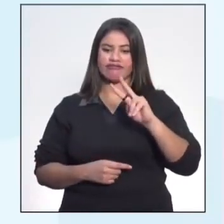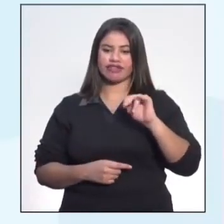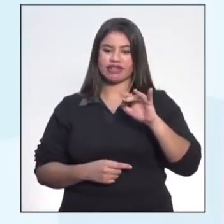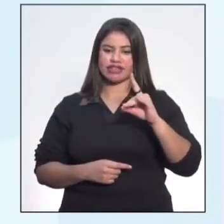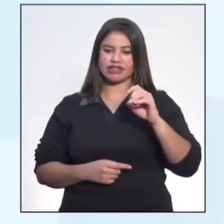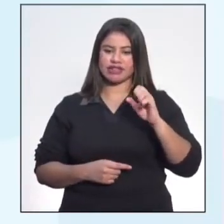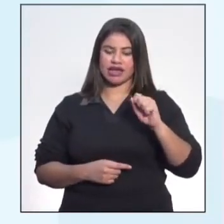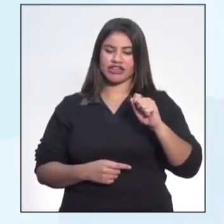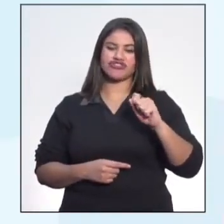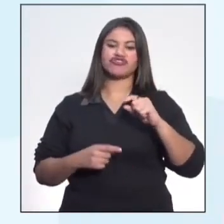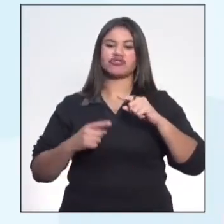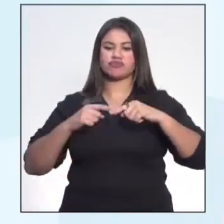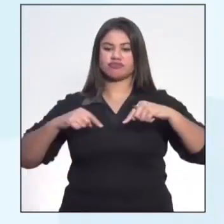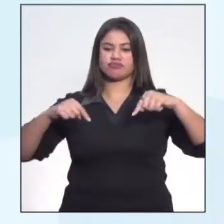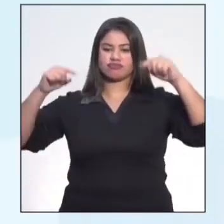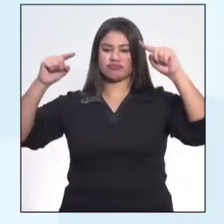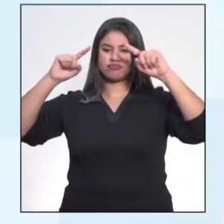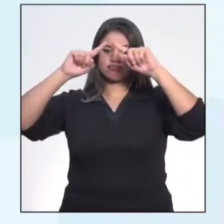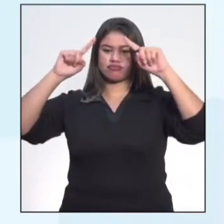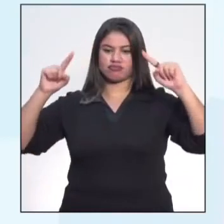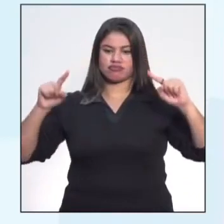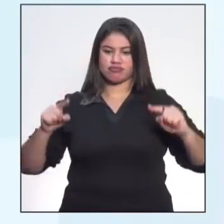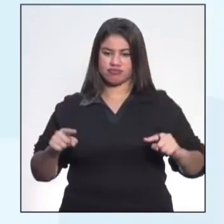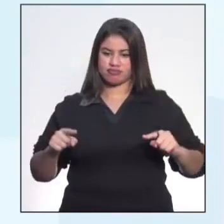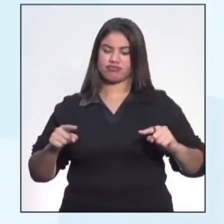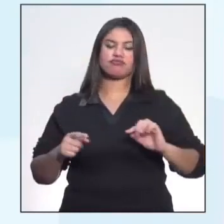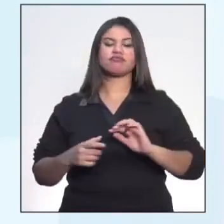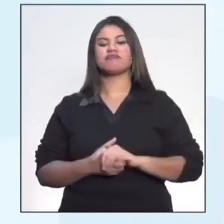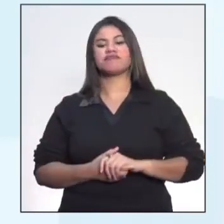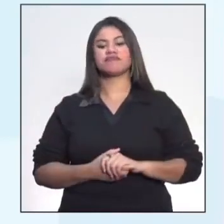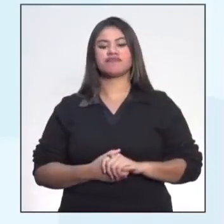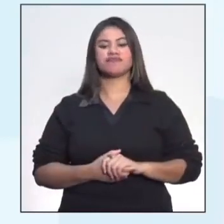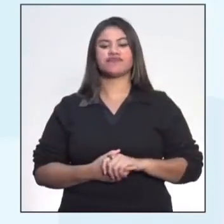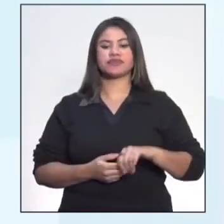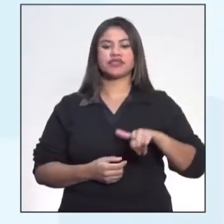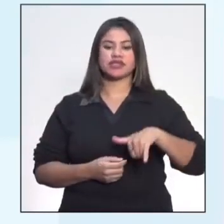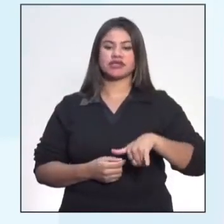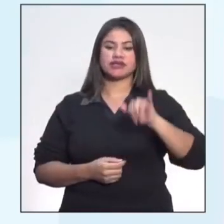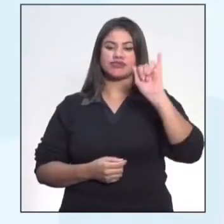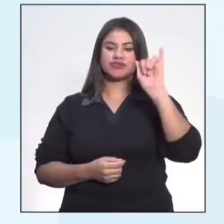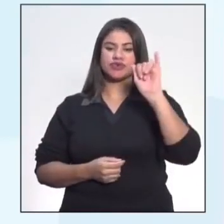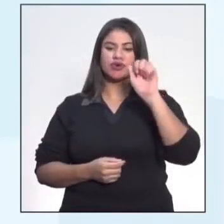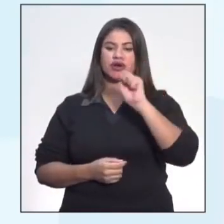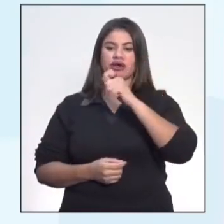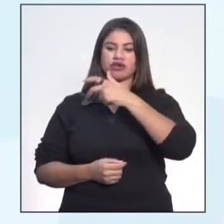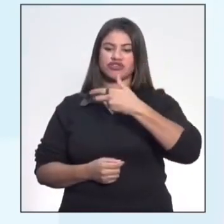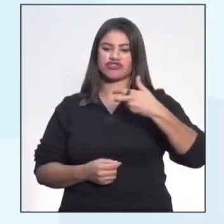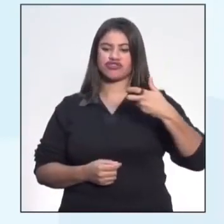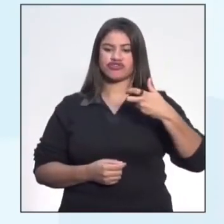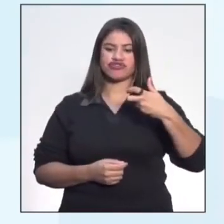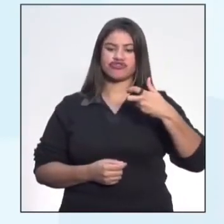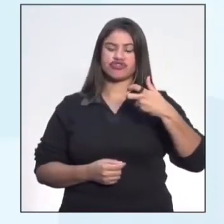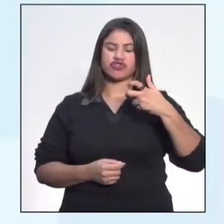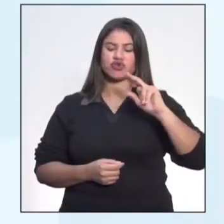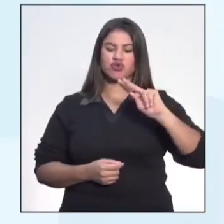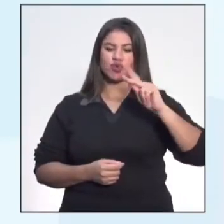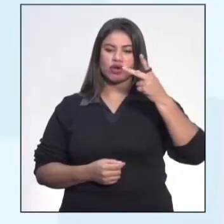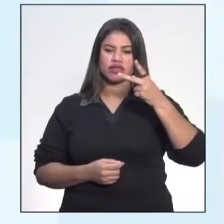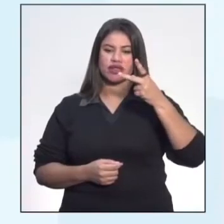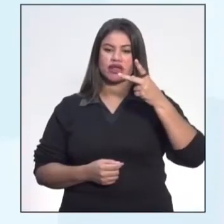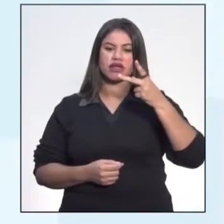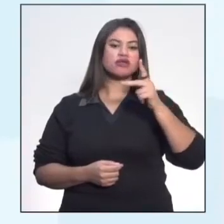cima, negativo, concavidade para baixo. E se ela for do tipo y igual a ax², o vértice está